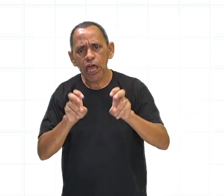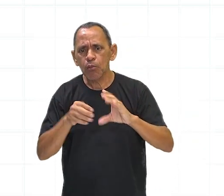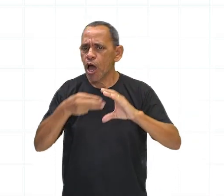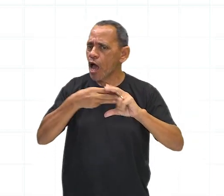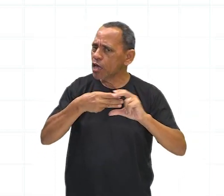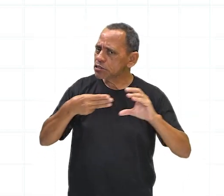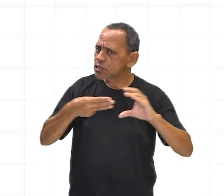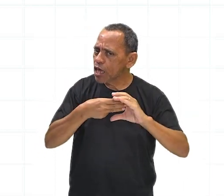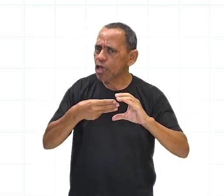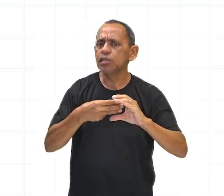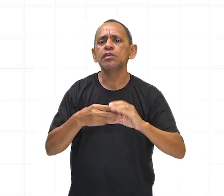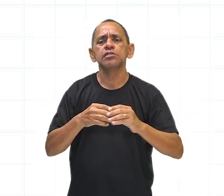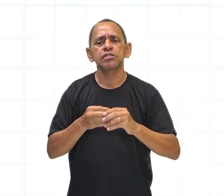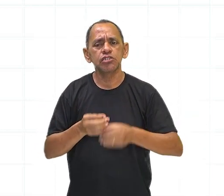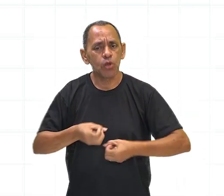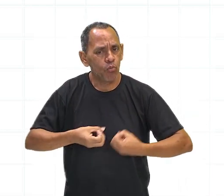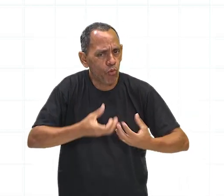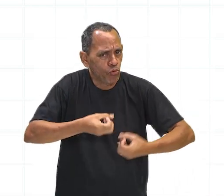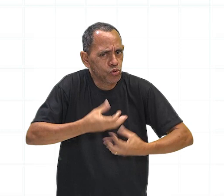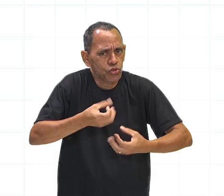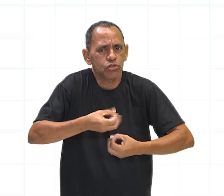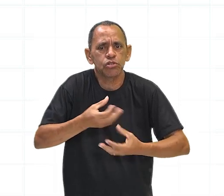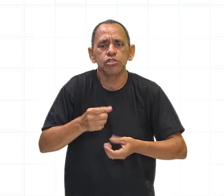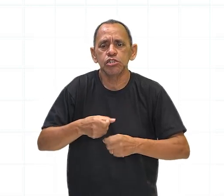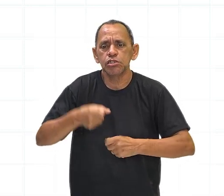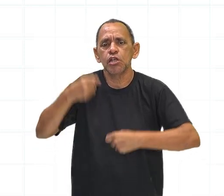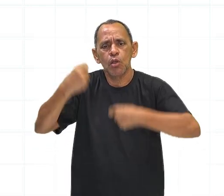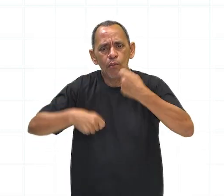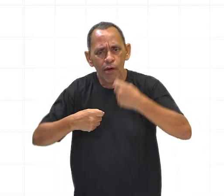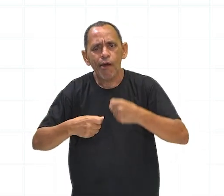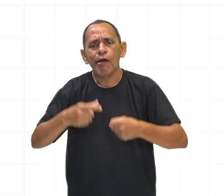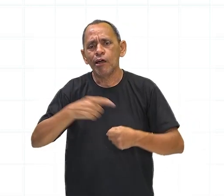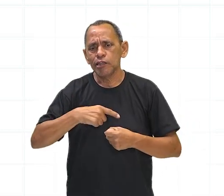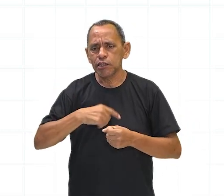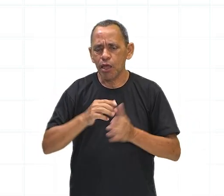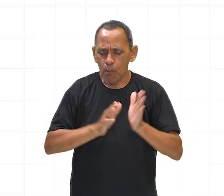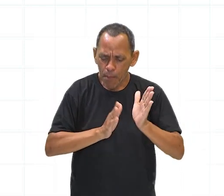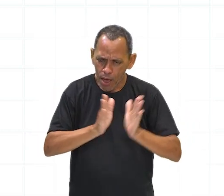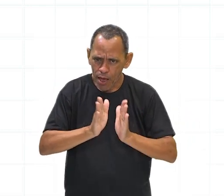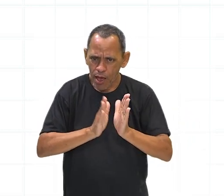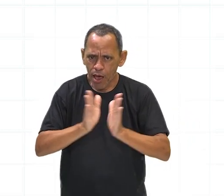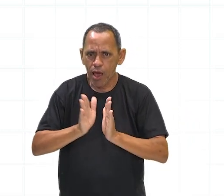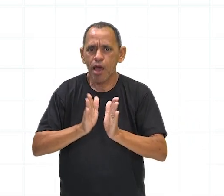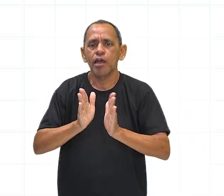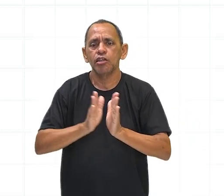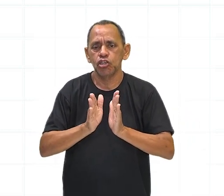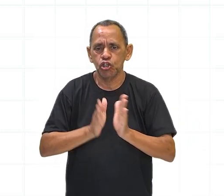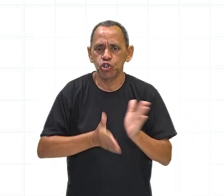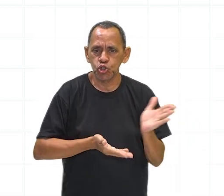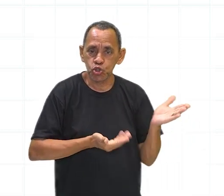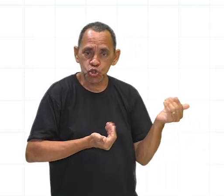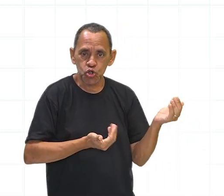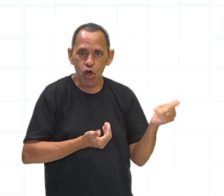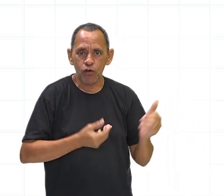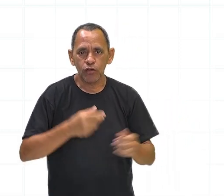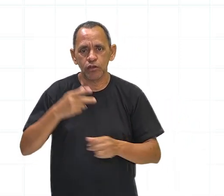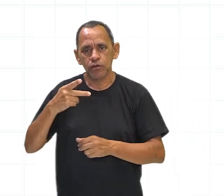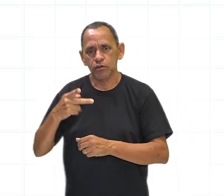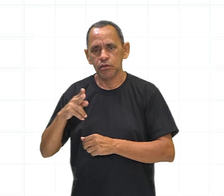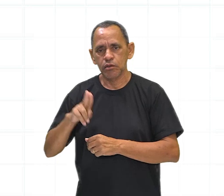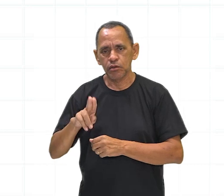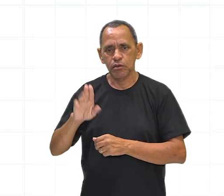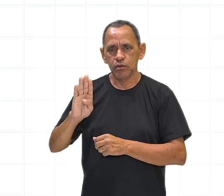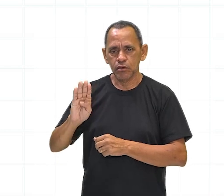essas células que são produzidas, né? As células sexuais vão passar por um amadurecimento e conclui-se ali no período da puberdade. E o